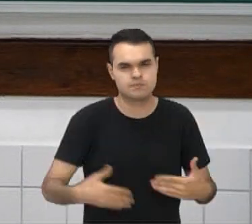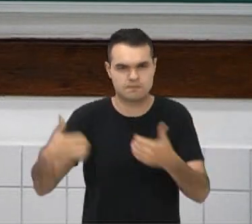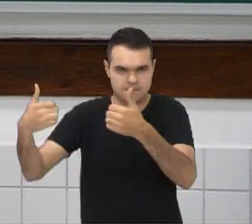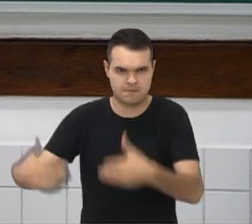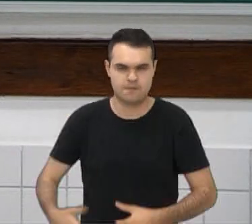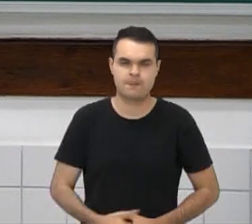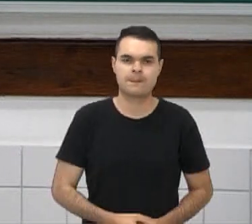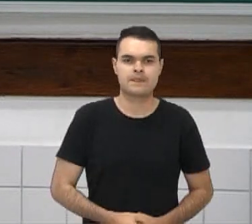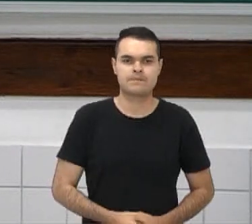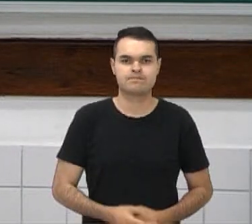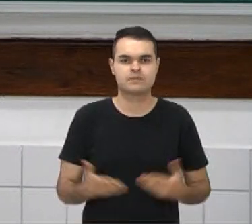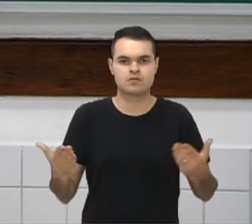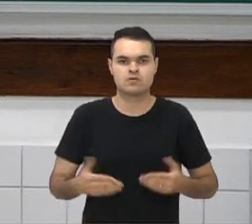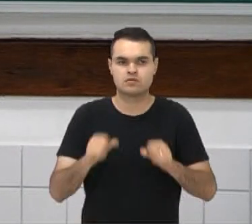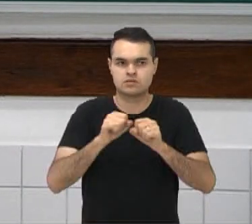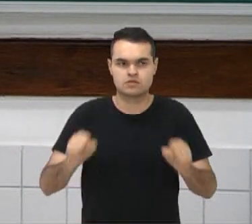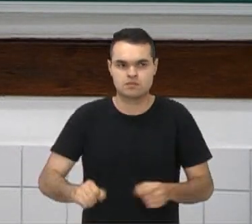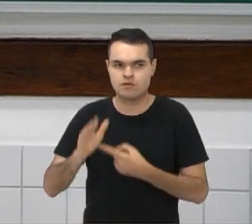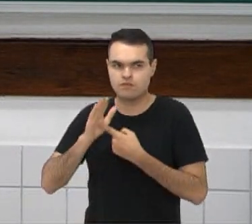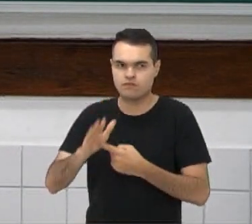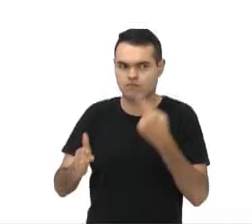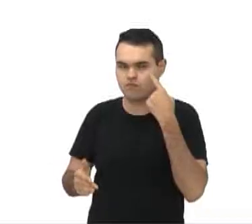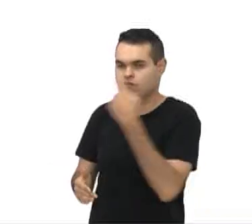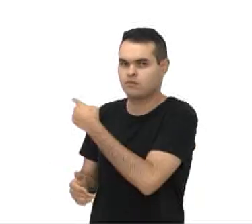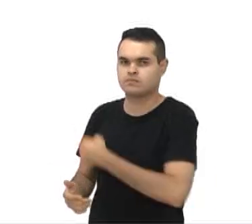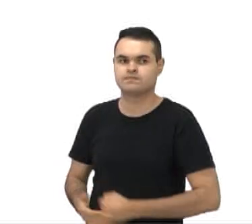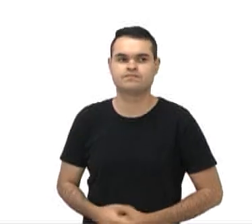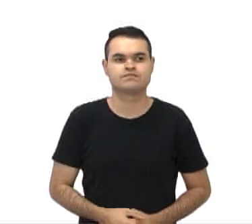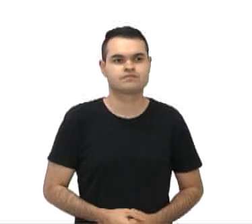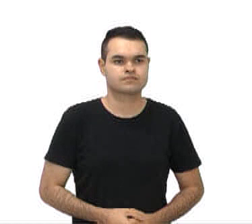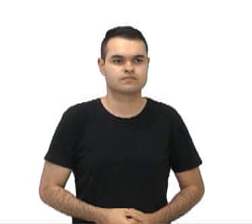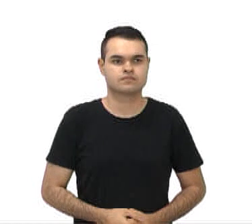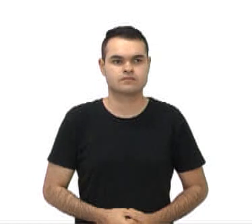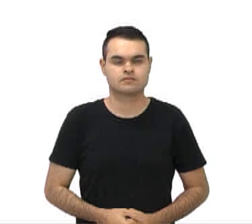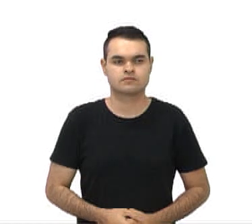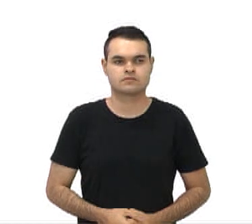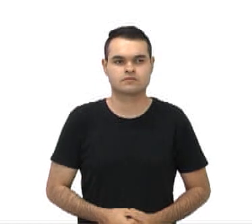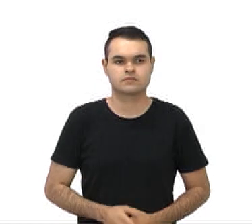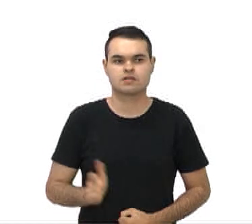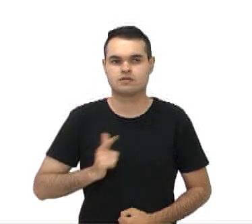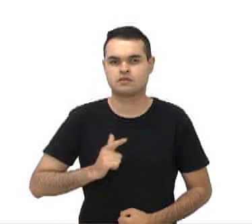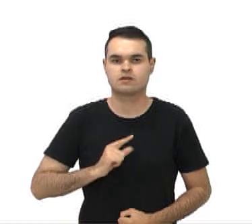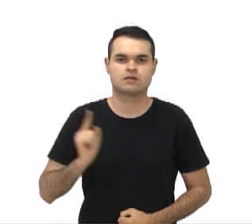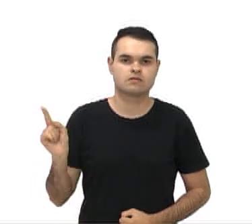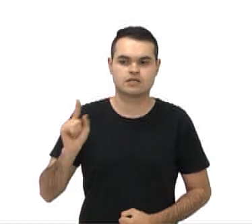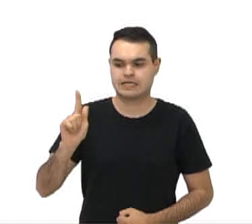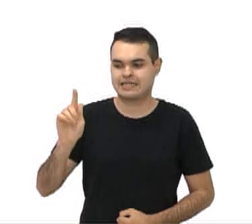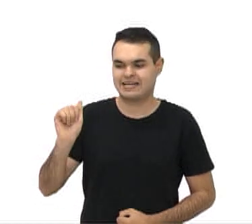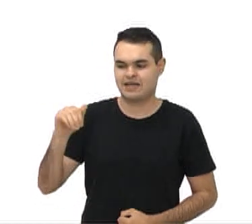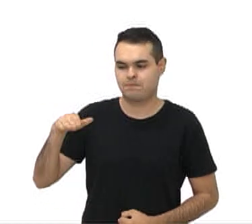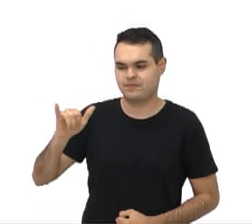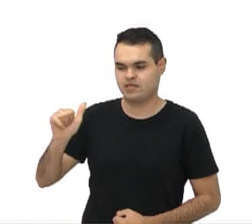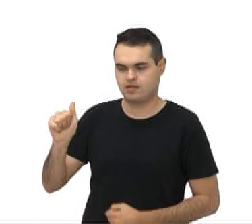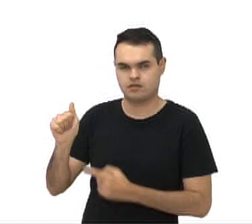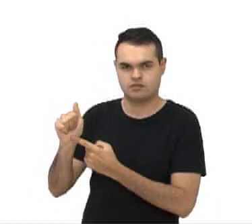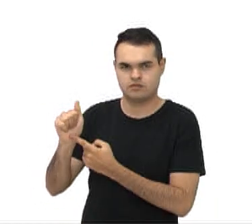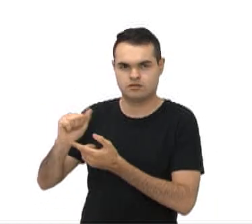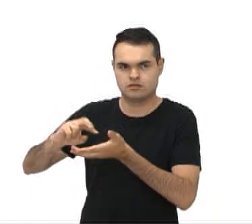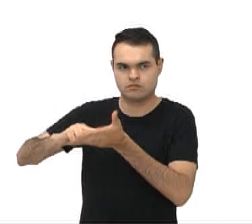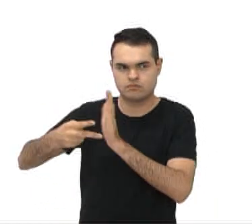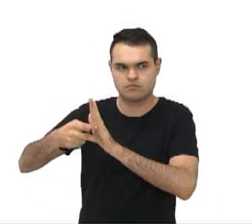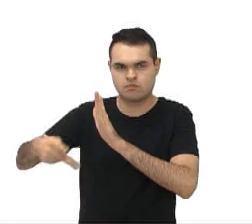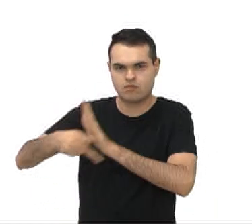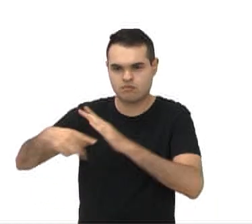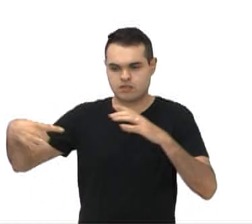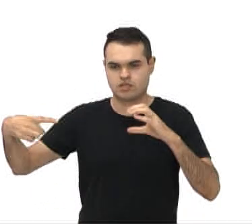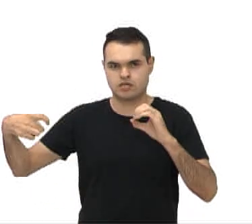Vamos acompanhar os sistemas de acasalamento. Acompanhe lá no slide. Tá? Então, eu tenho aqui gamia, que vai representar as características de